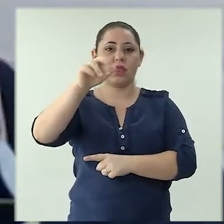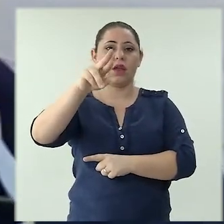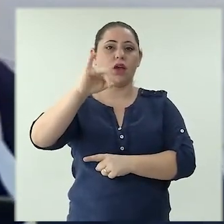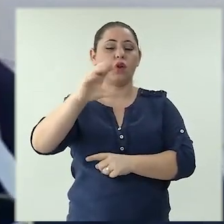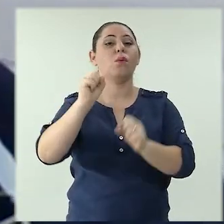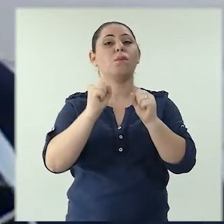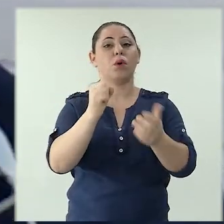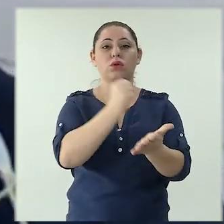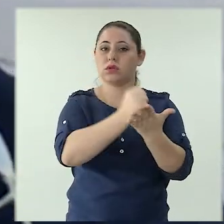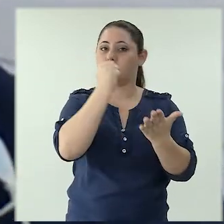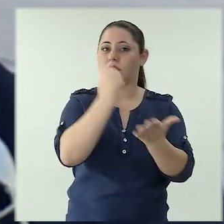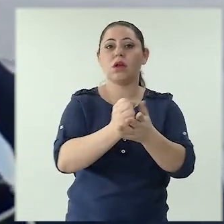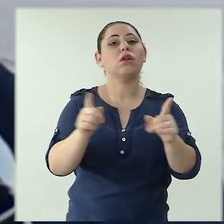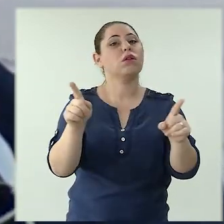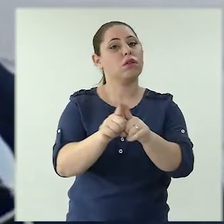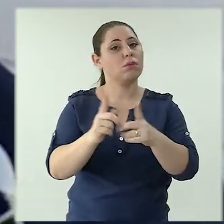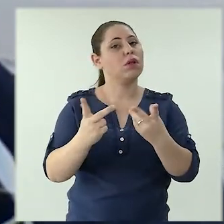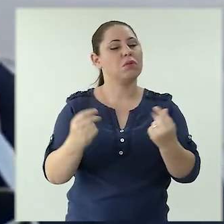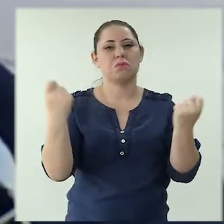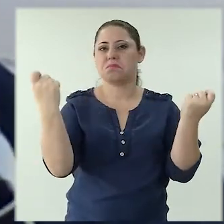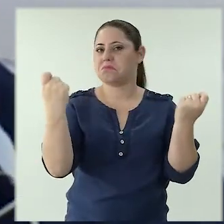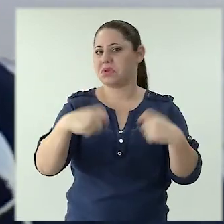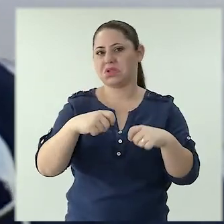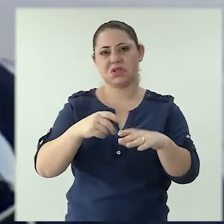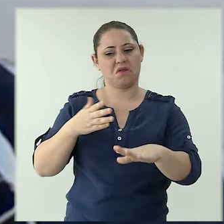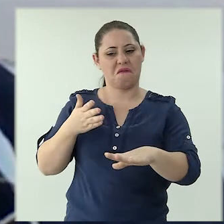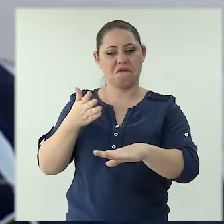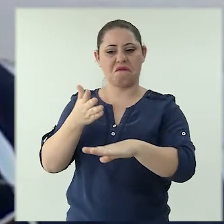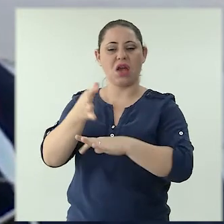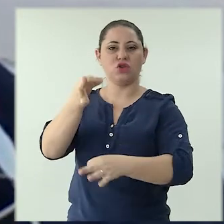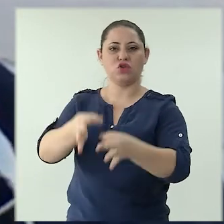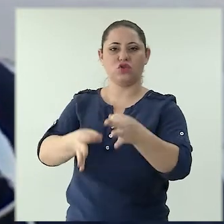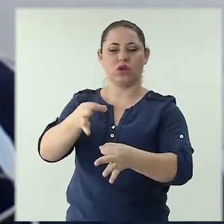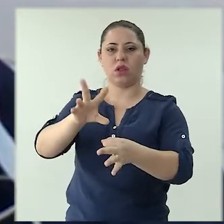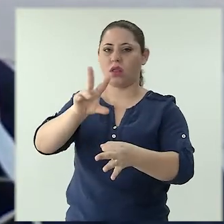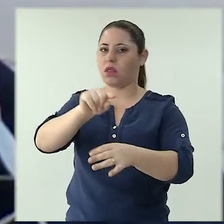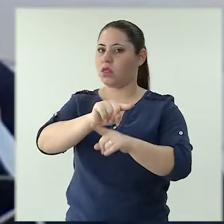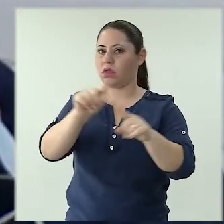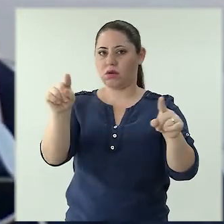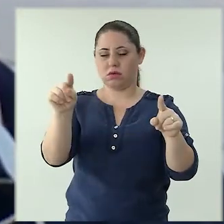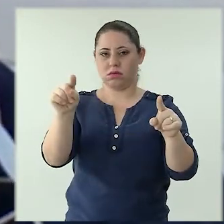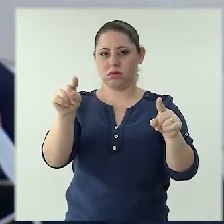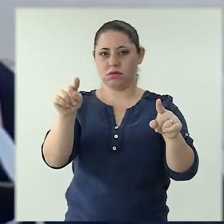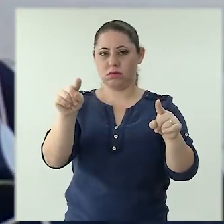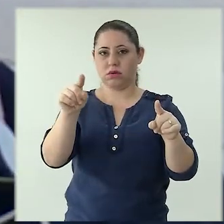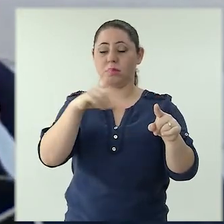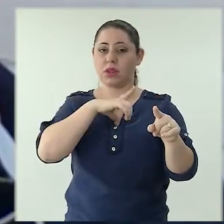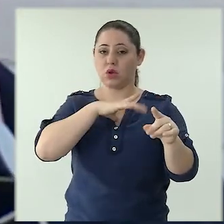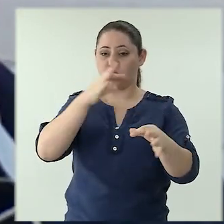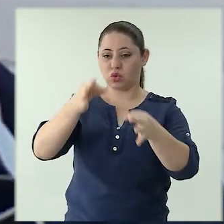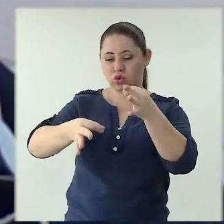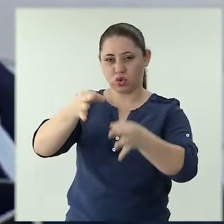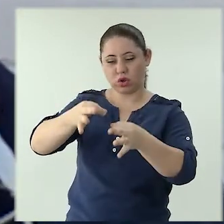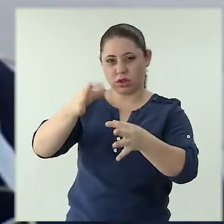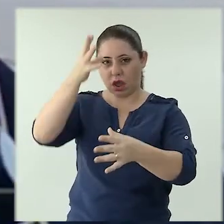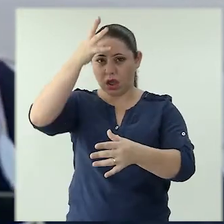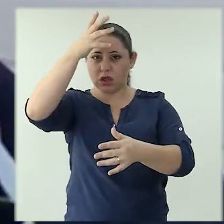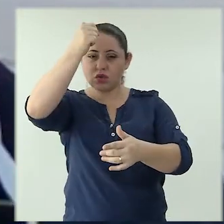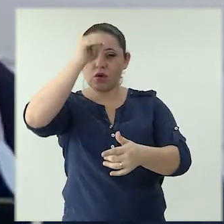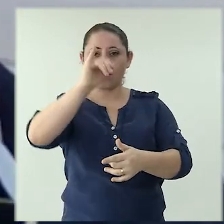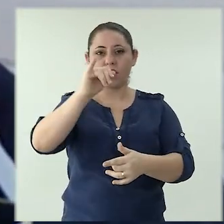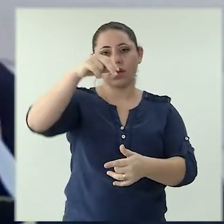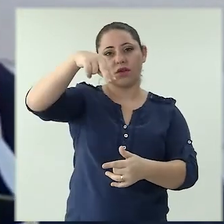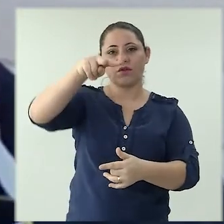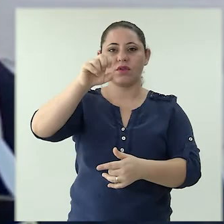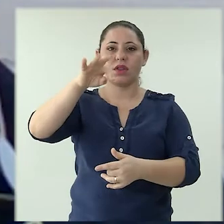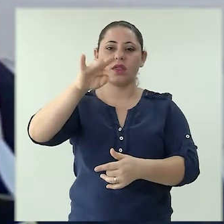em cartório também, não necessitando que você entre na justiça para que você tenha aí que o juiz tramite esse